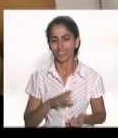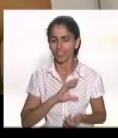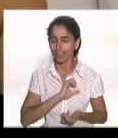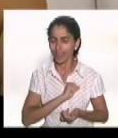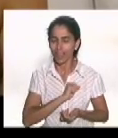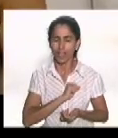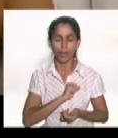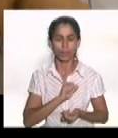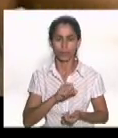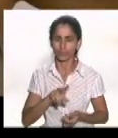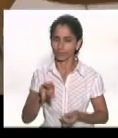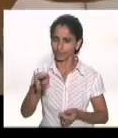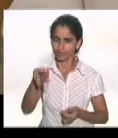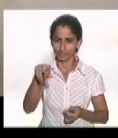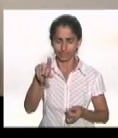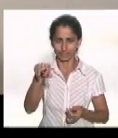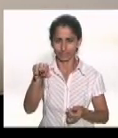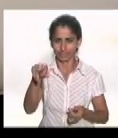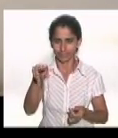Eu te amo,